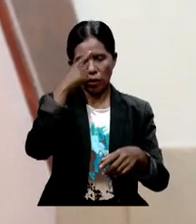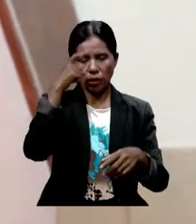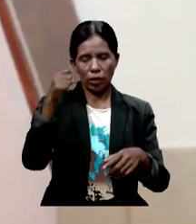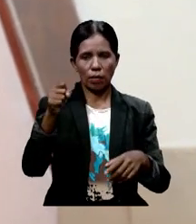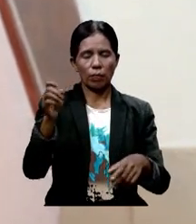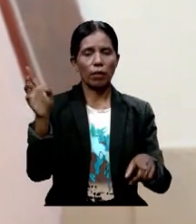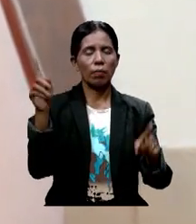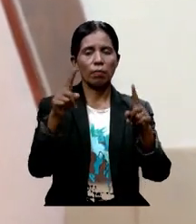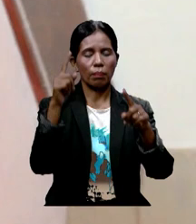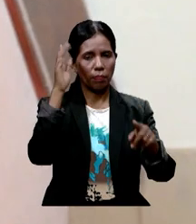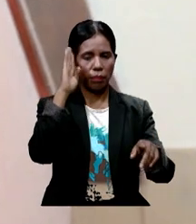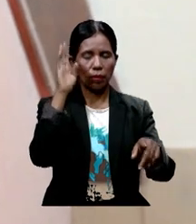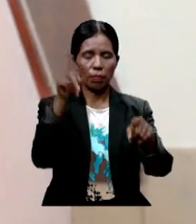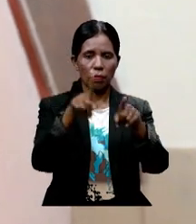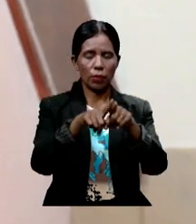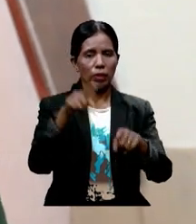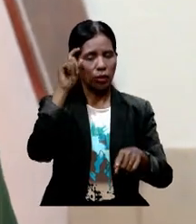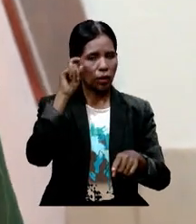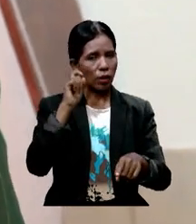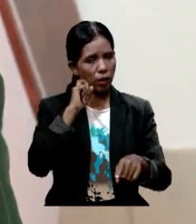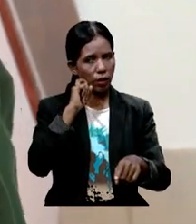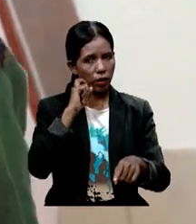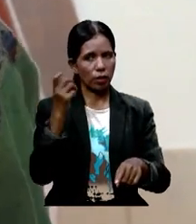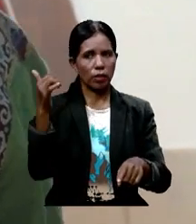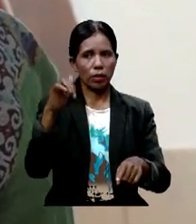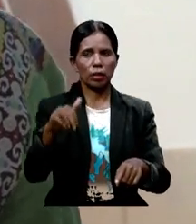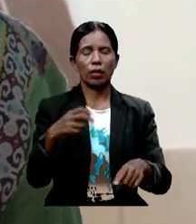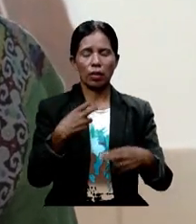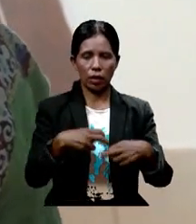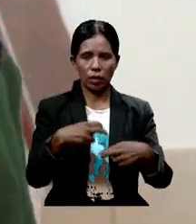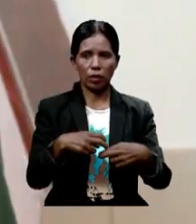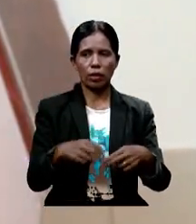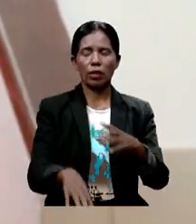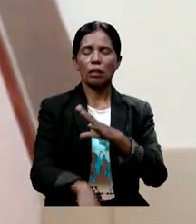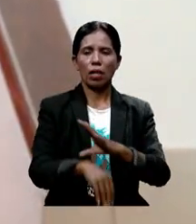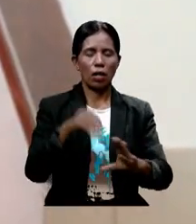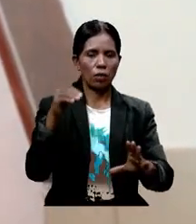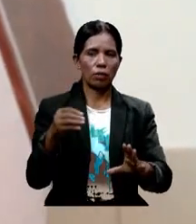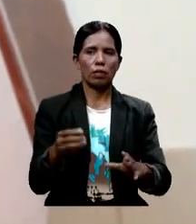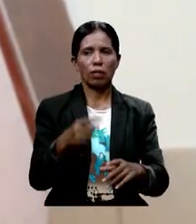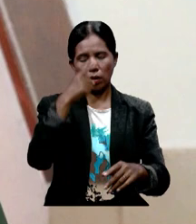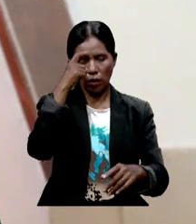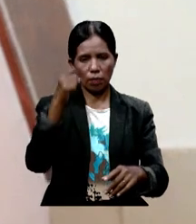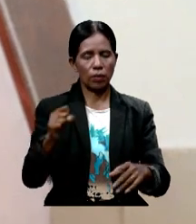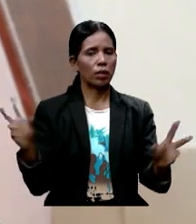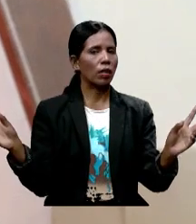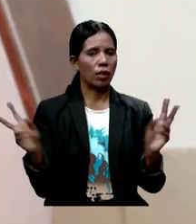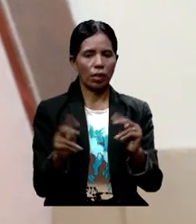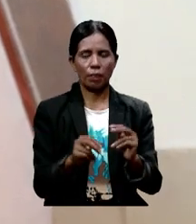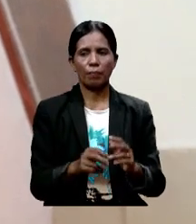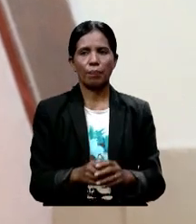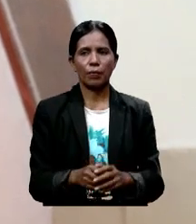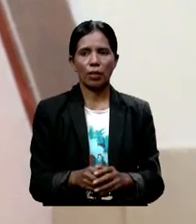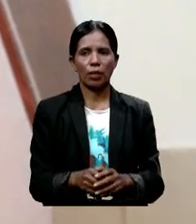senhora, melhor ministro dos estrangeiros, tira rasca até se de abril isonera, tamba selai,